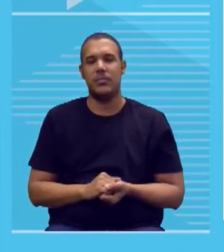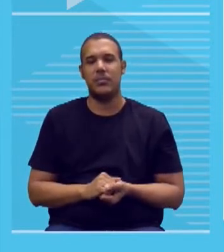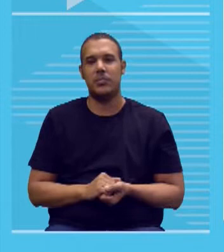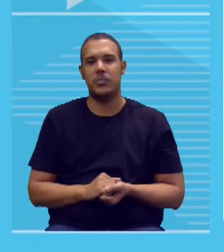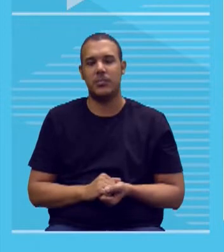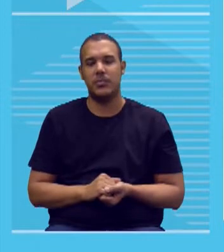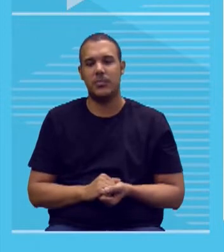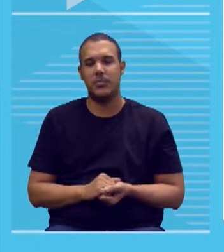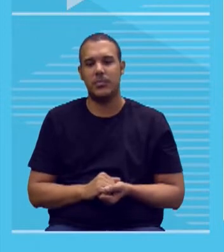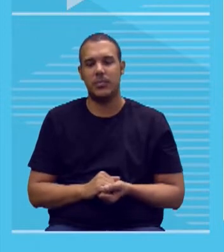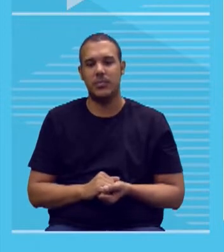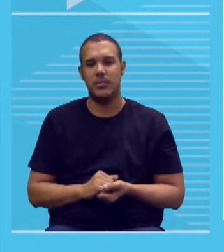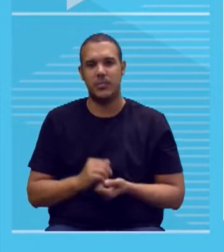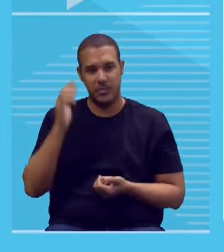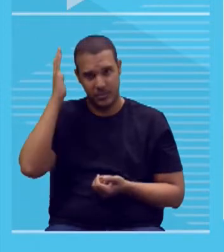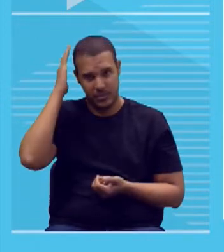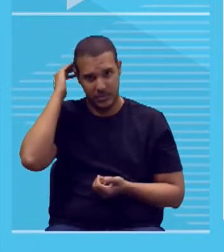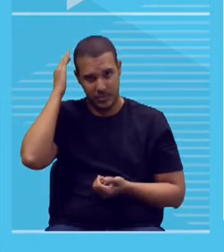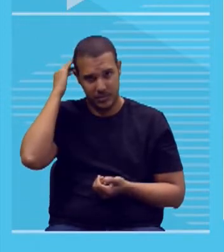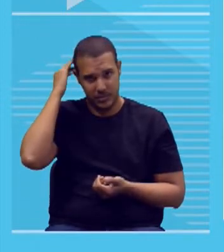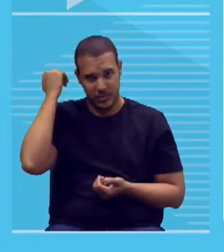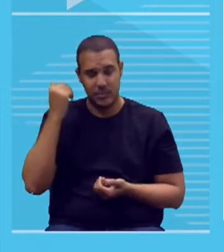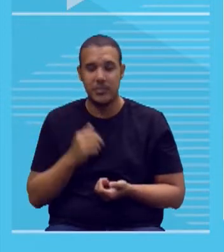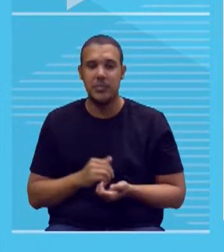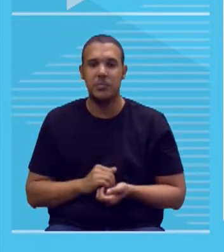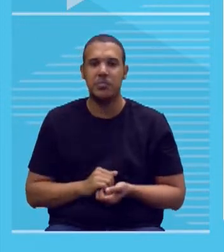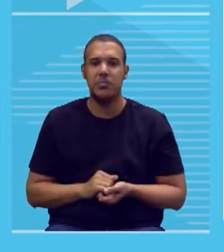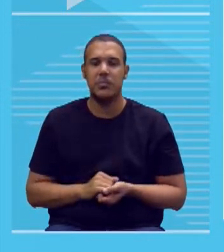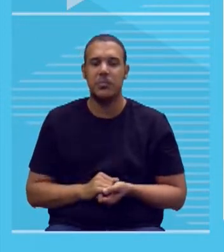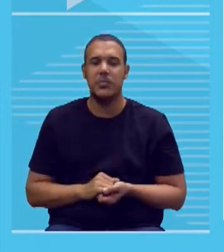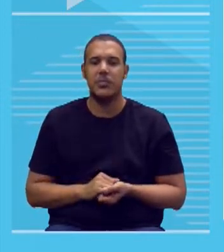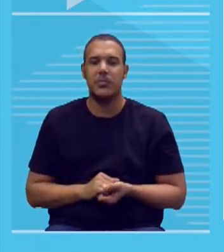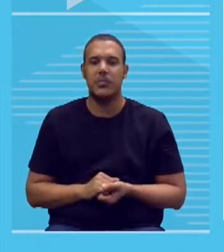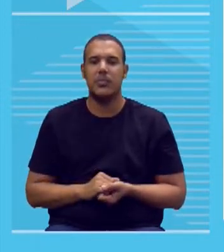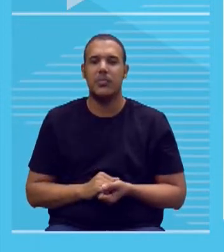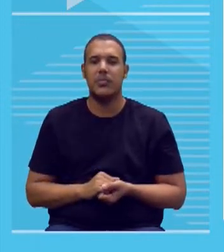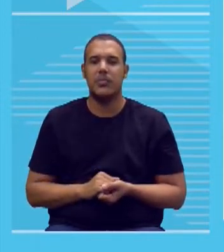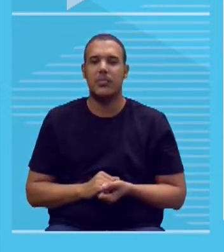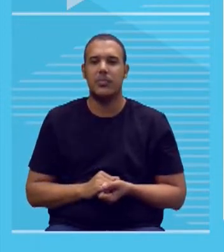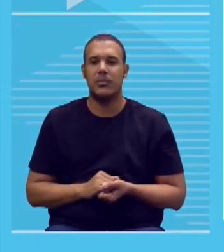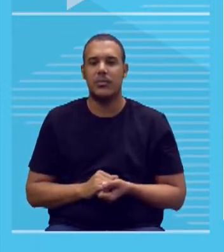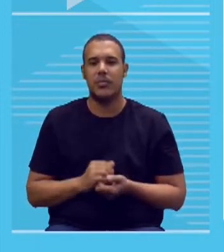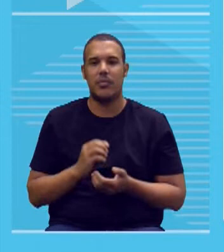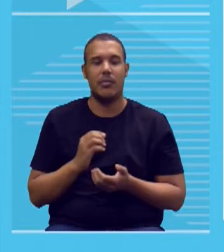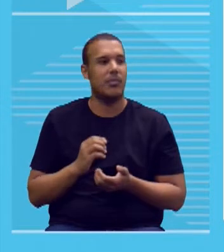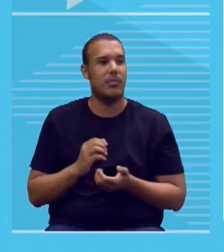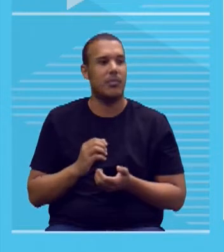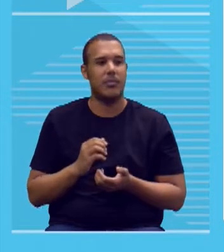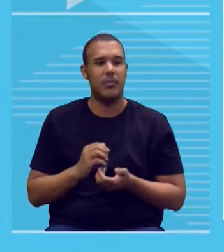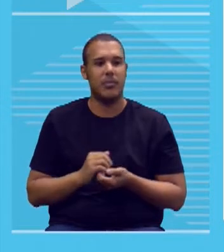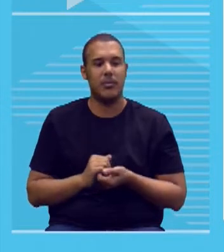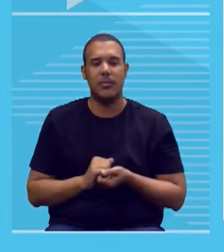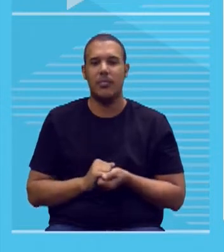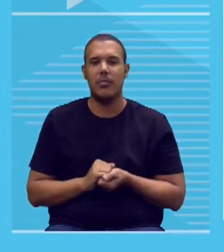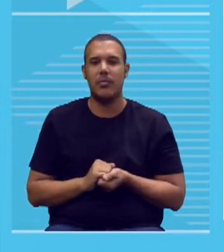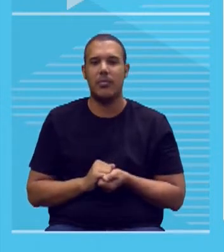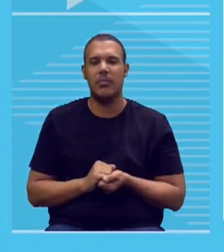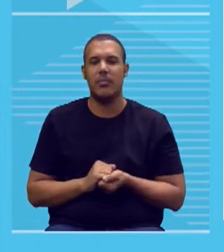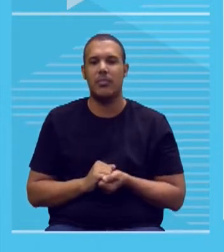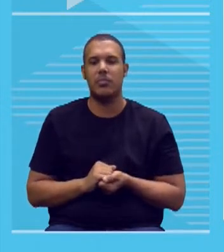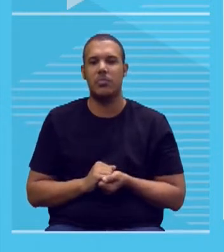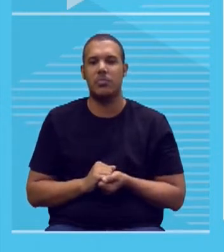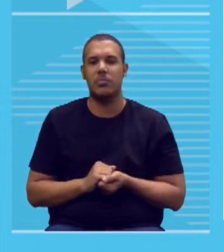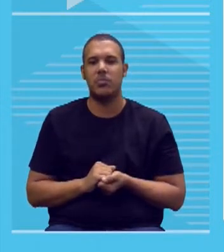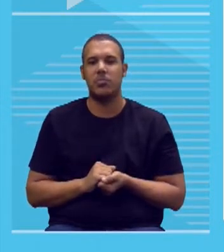vamos lá E ele viajou ou se olha que viagem